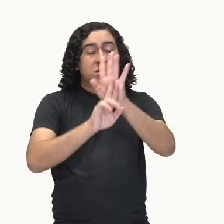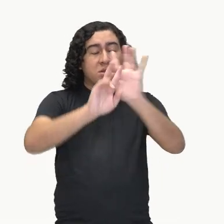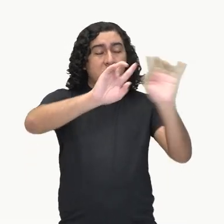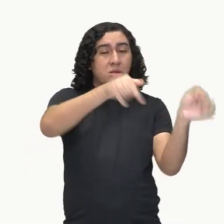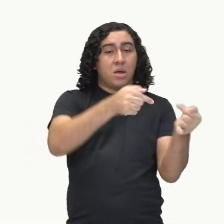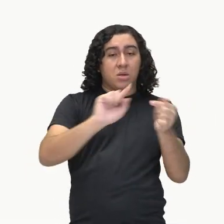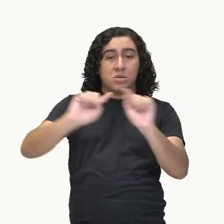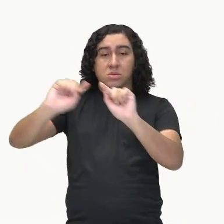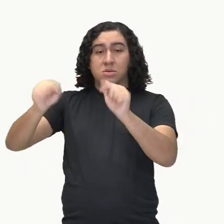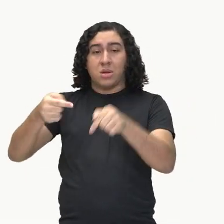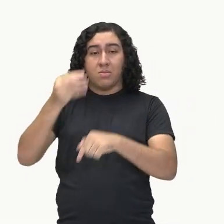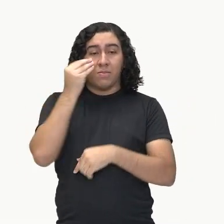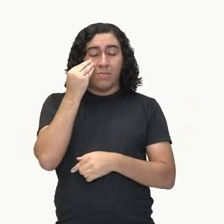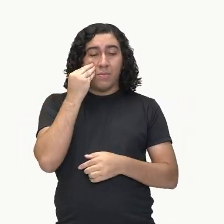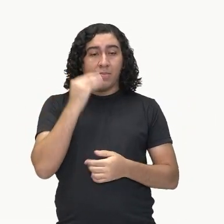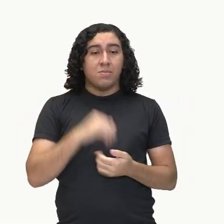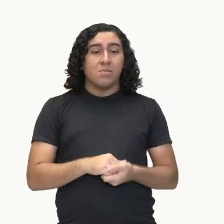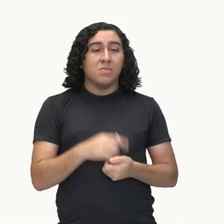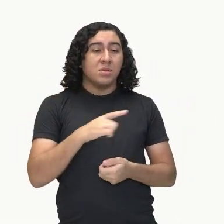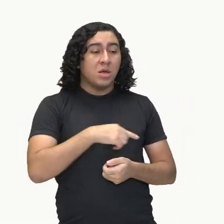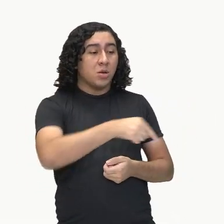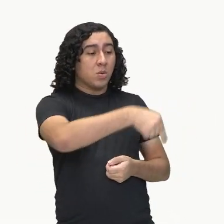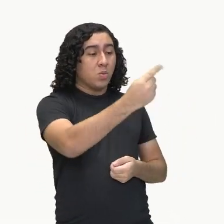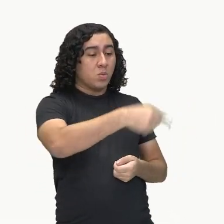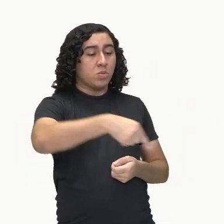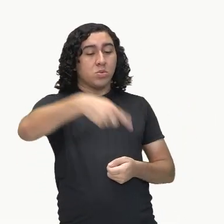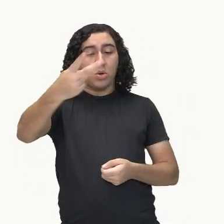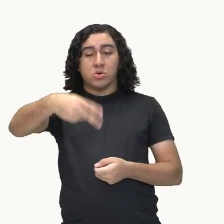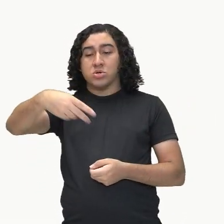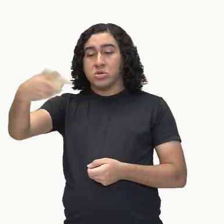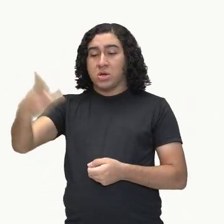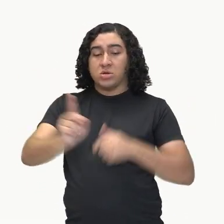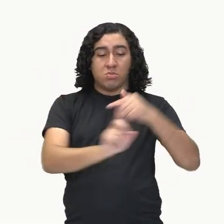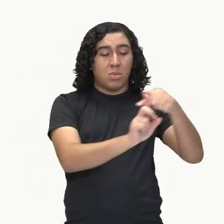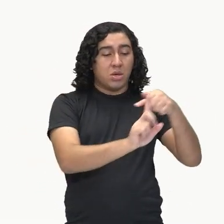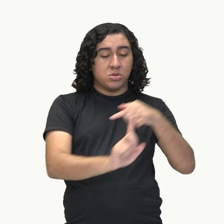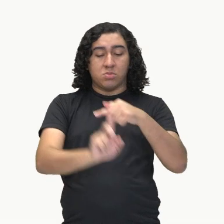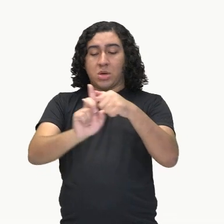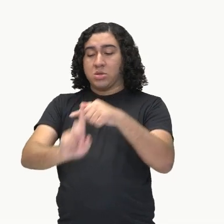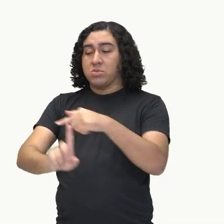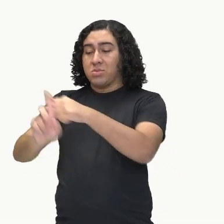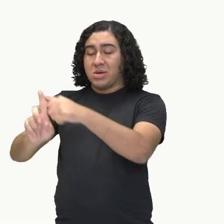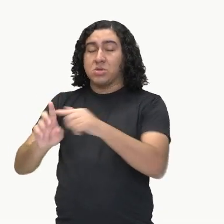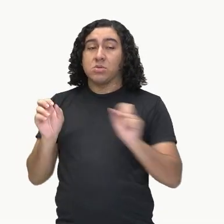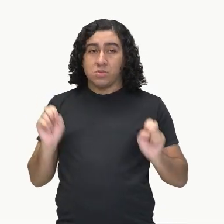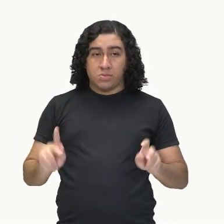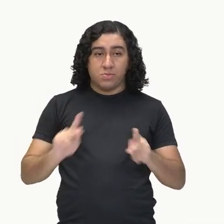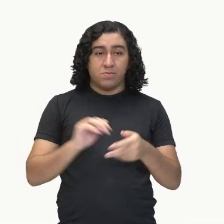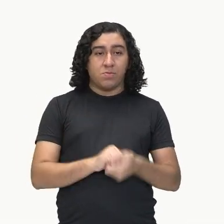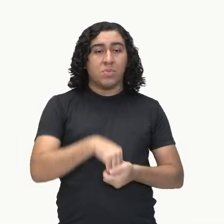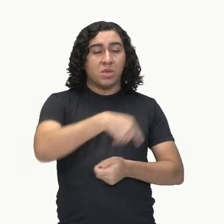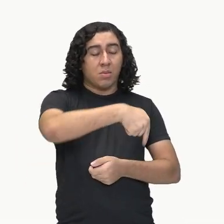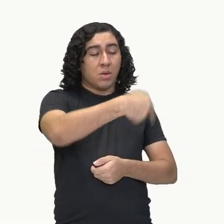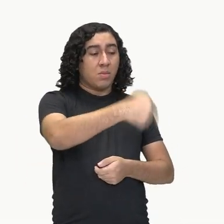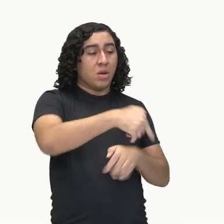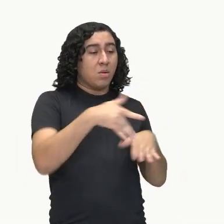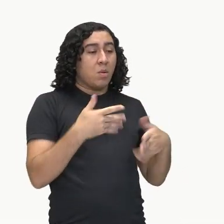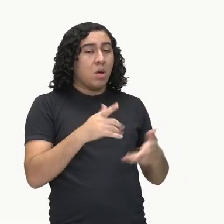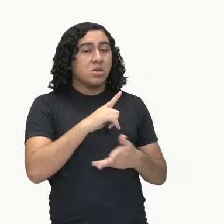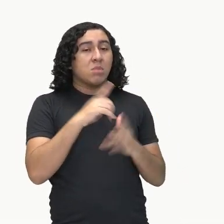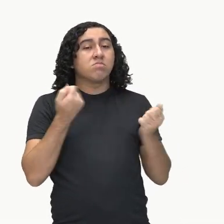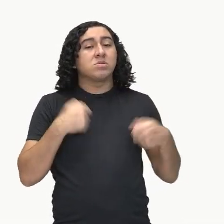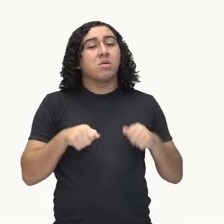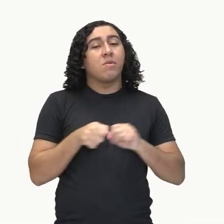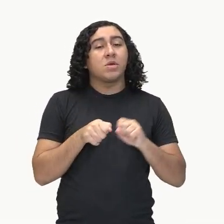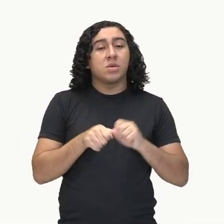nós temos aqui 3 polinômios sendo adicionados, certo? Primeiramente, o que é que nós temos que